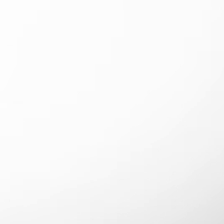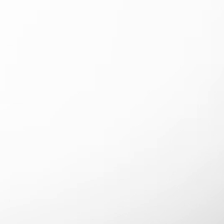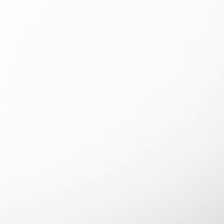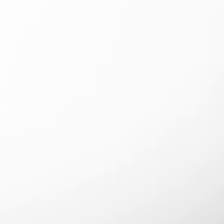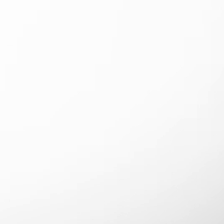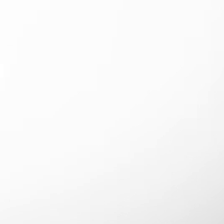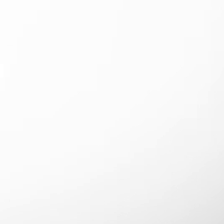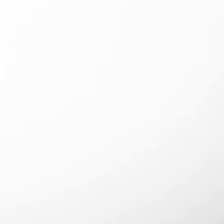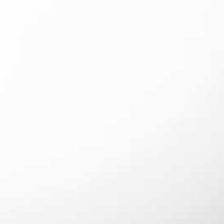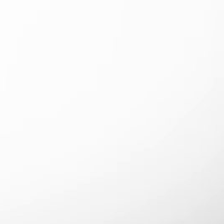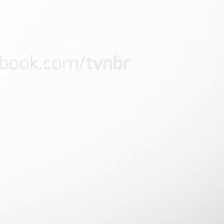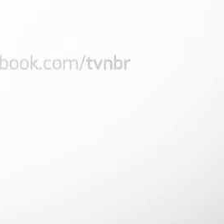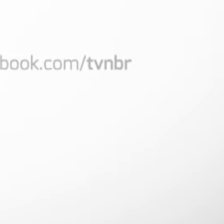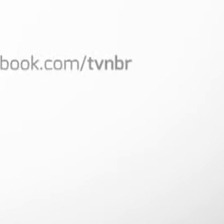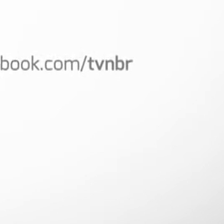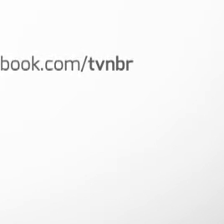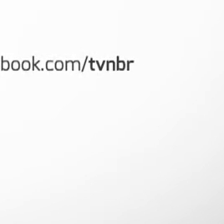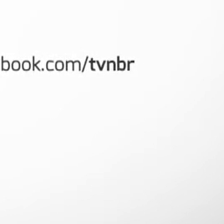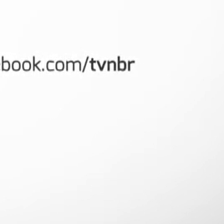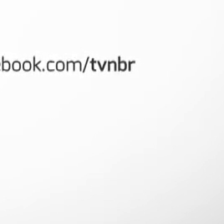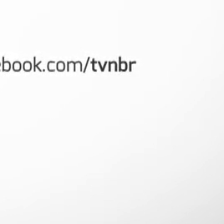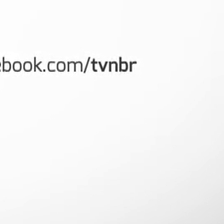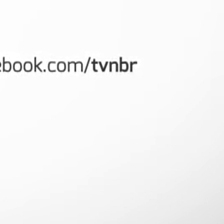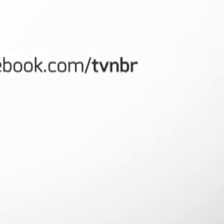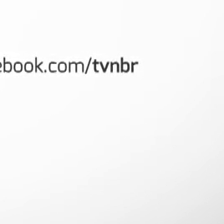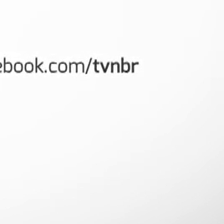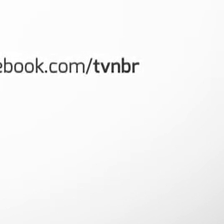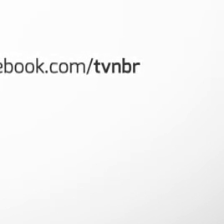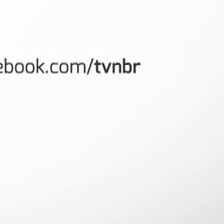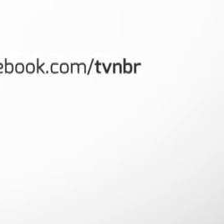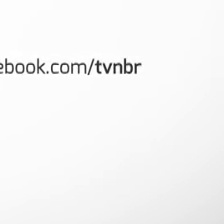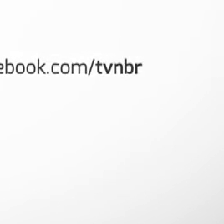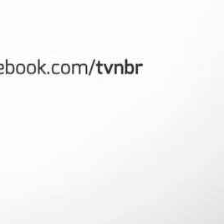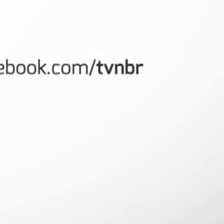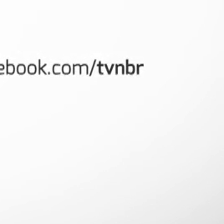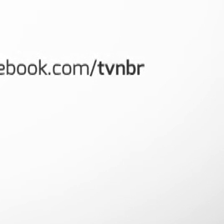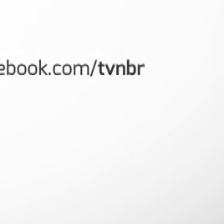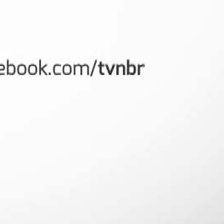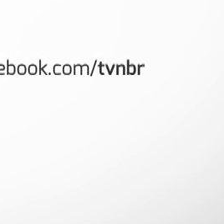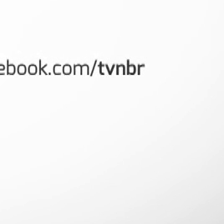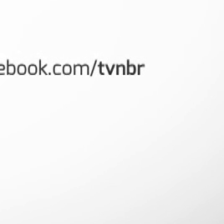We'll be right back.